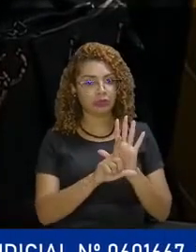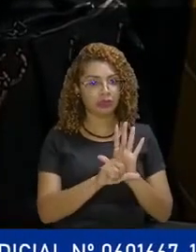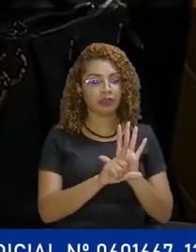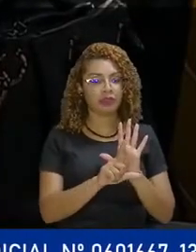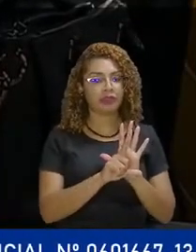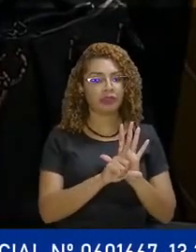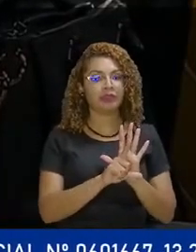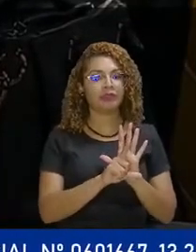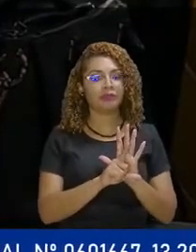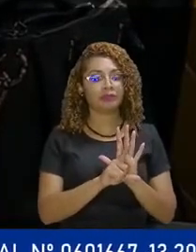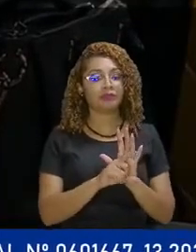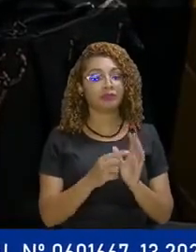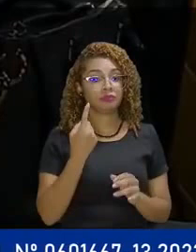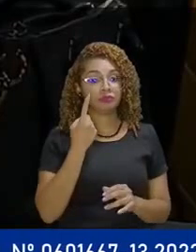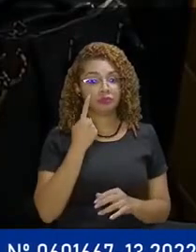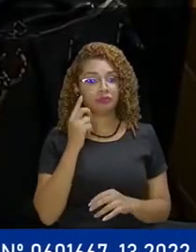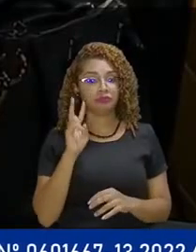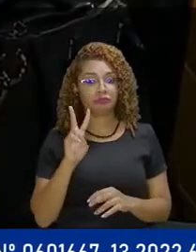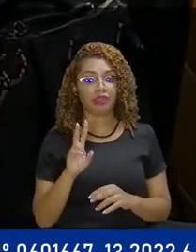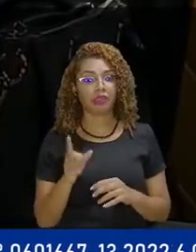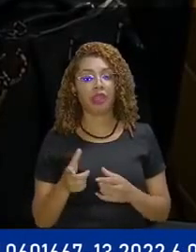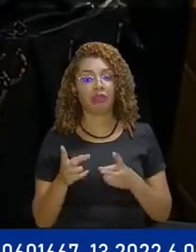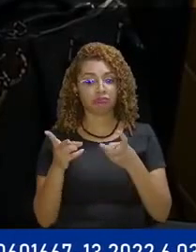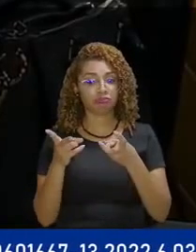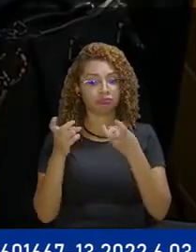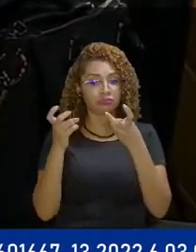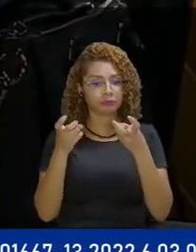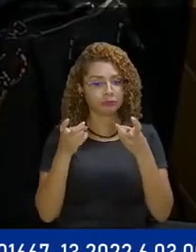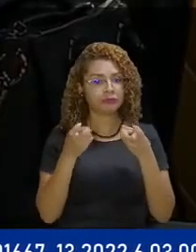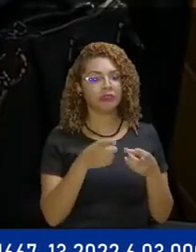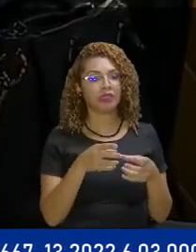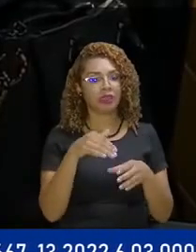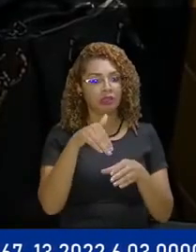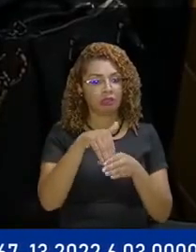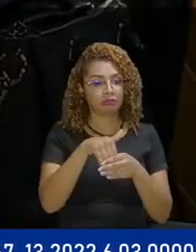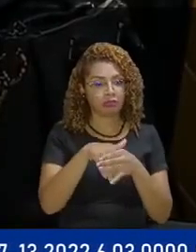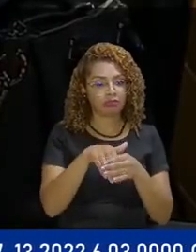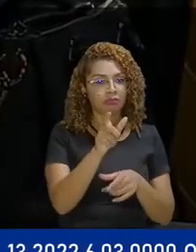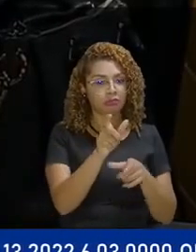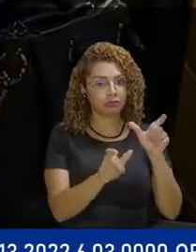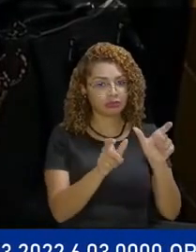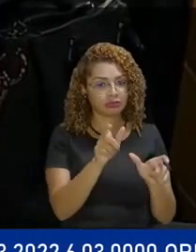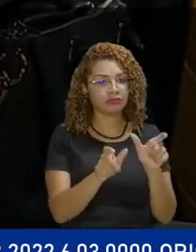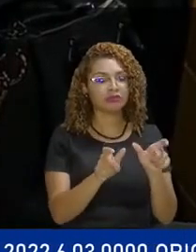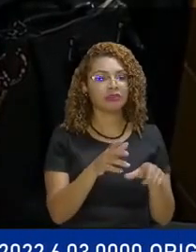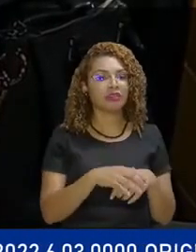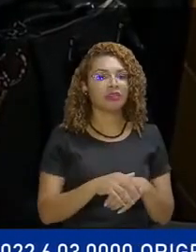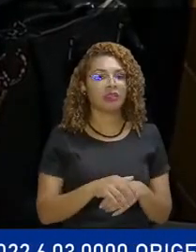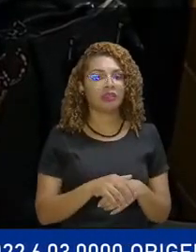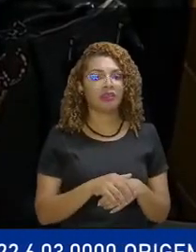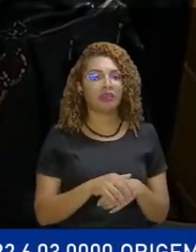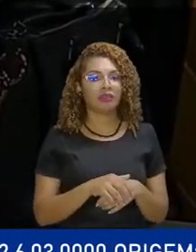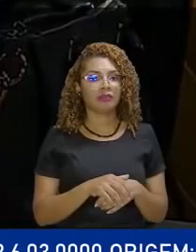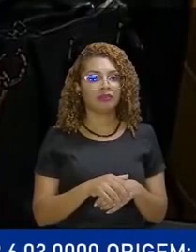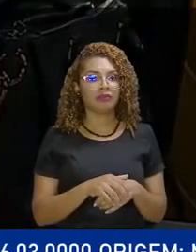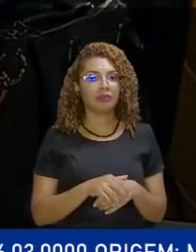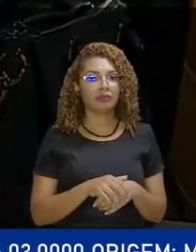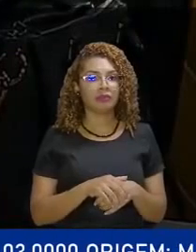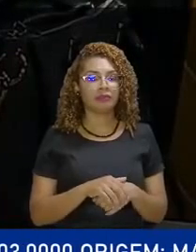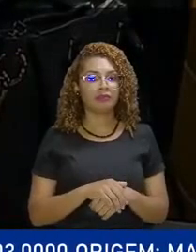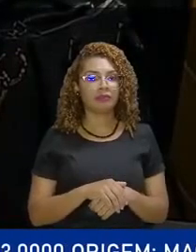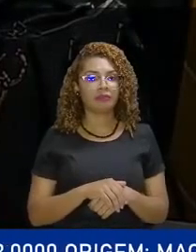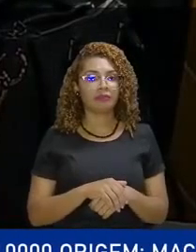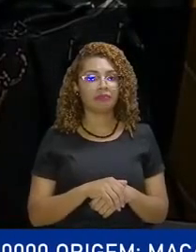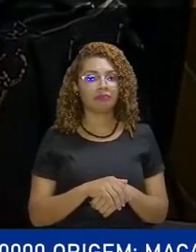a identificação de um eleitor que a seja juíza Tina Souza, determinado, cabelos castanhos, medianos,